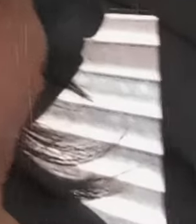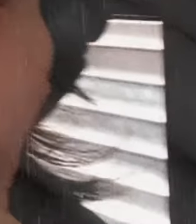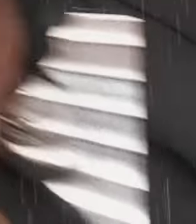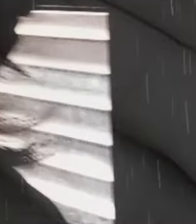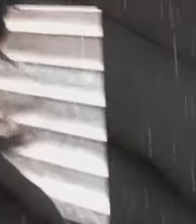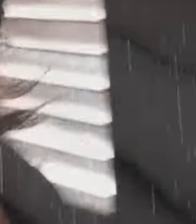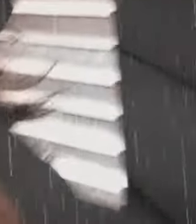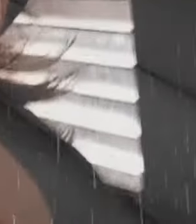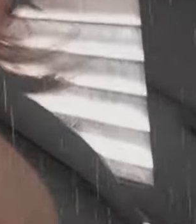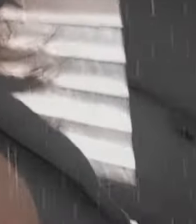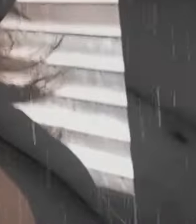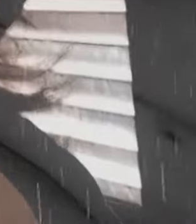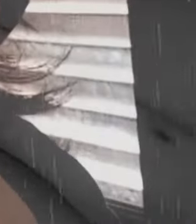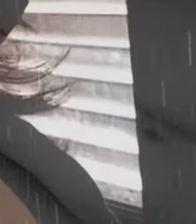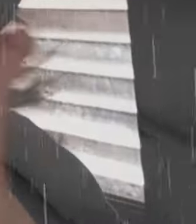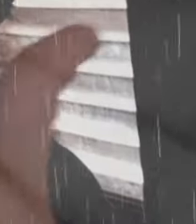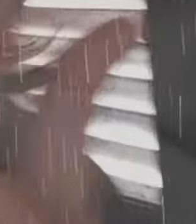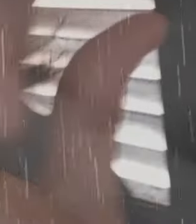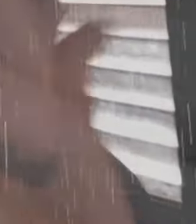Why are we still here?